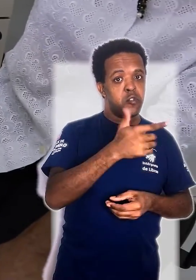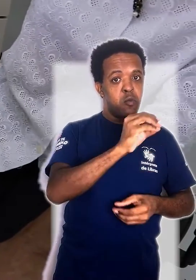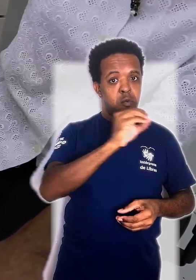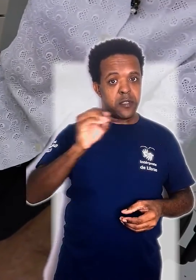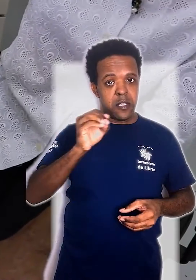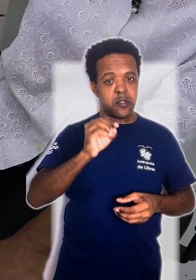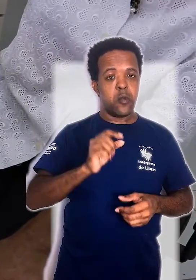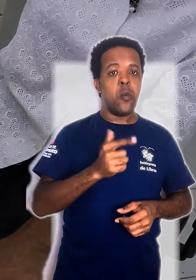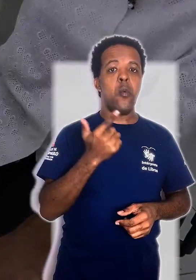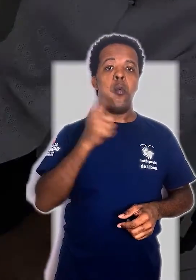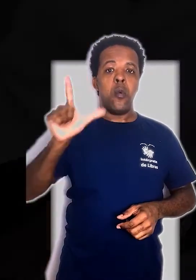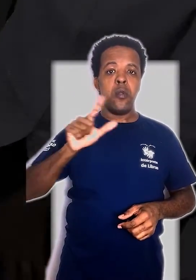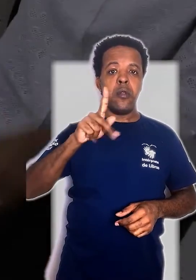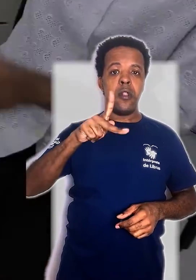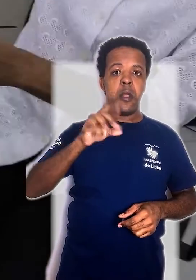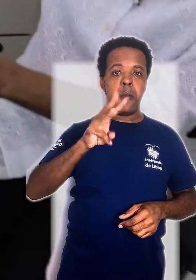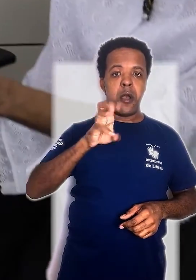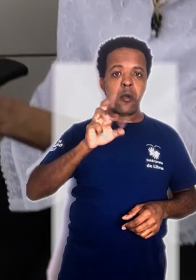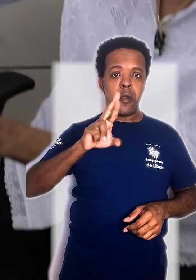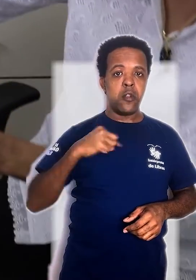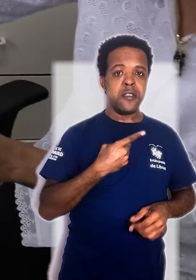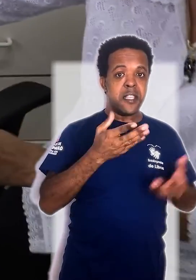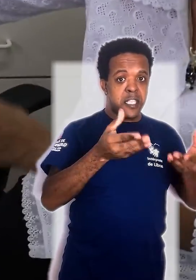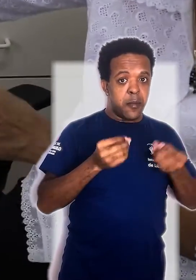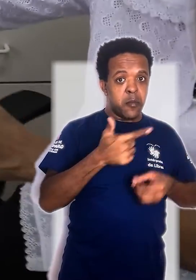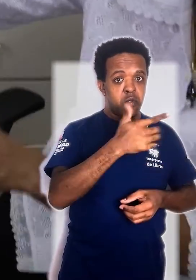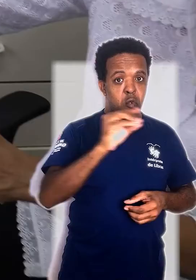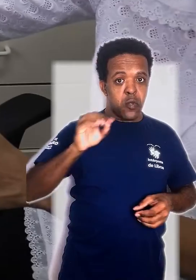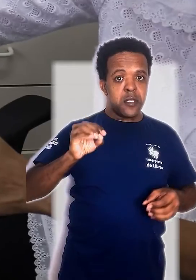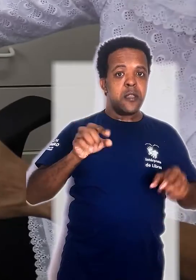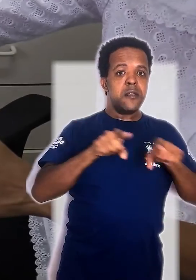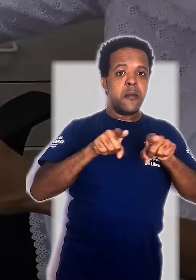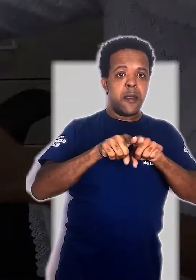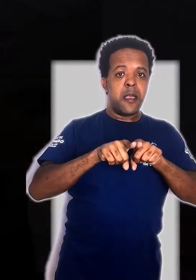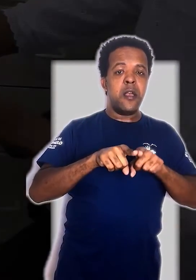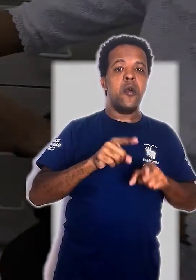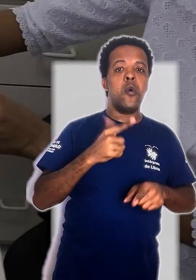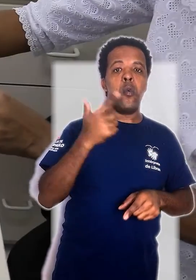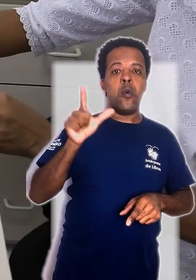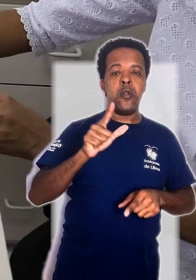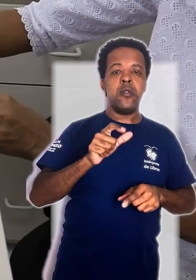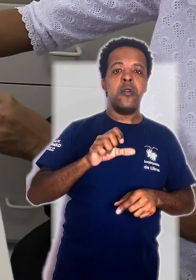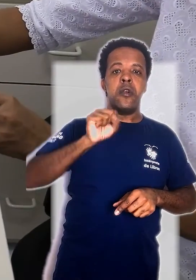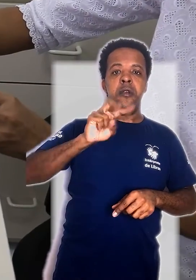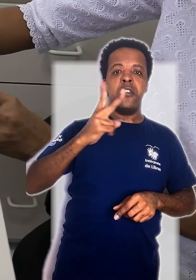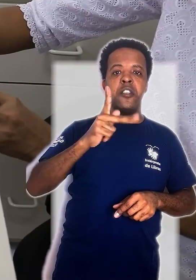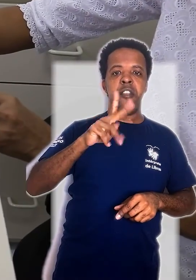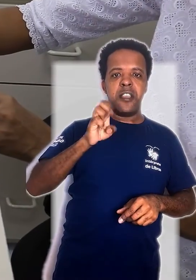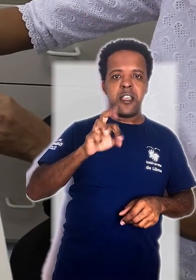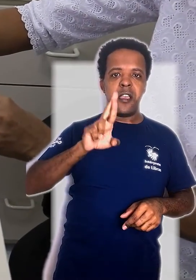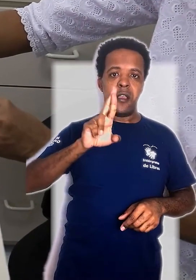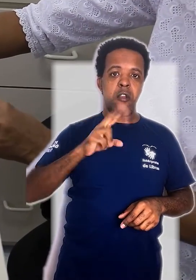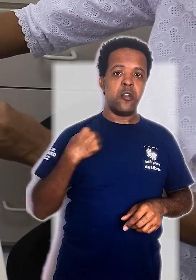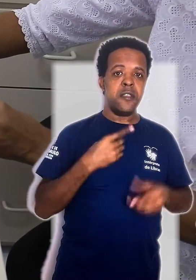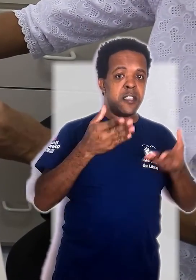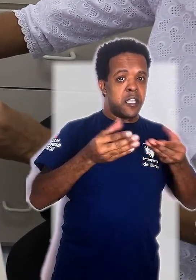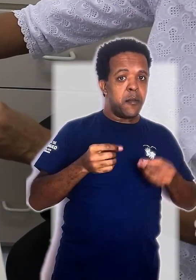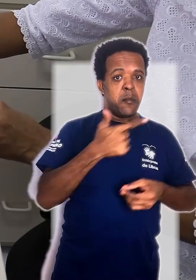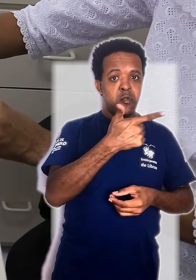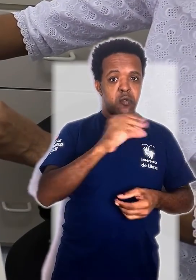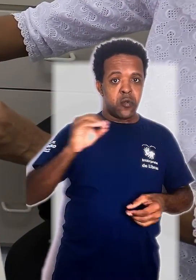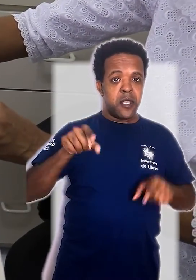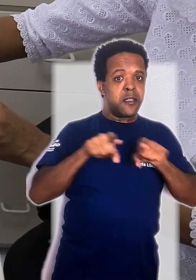nós recebemos 200. O Power Breath, 200 também. O oscilador de alta frequência, que é o